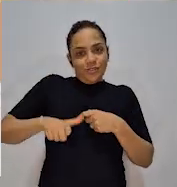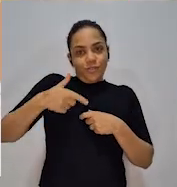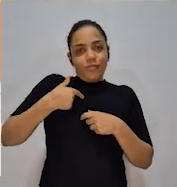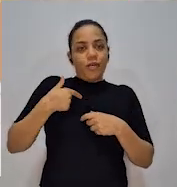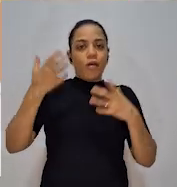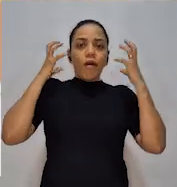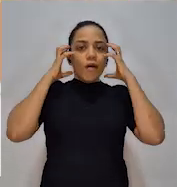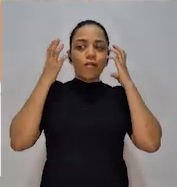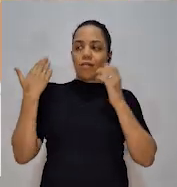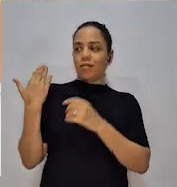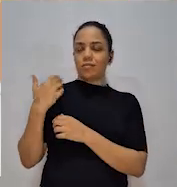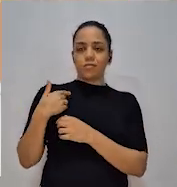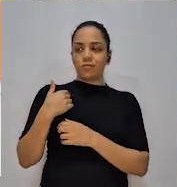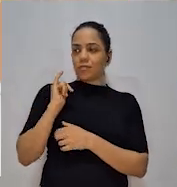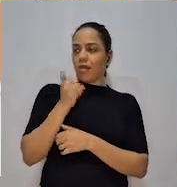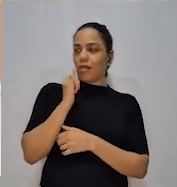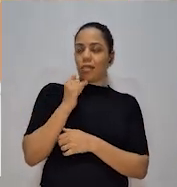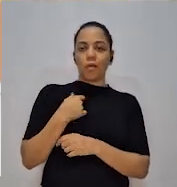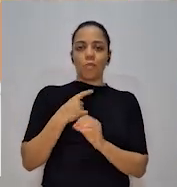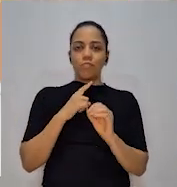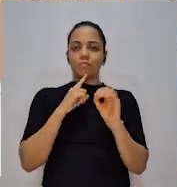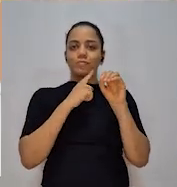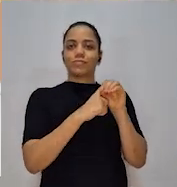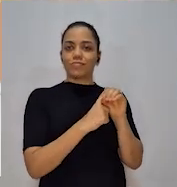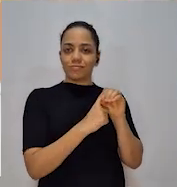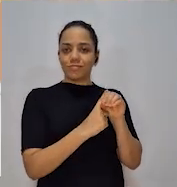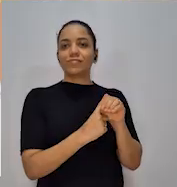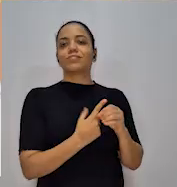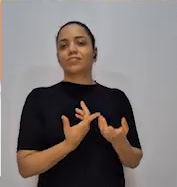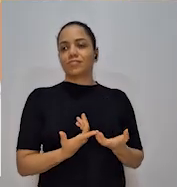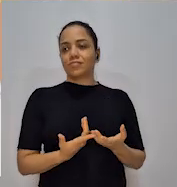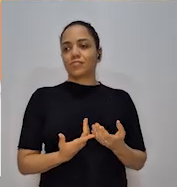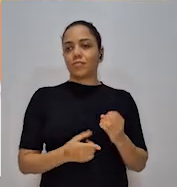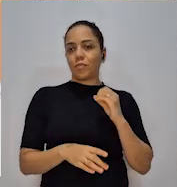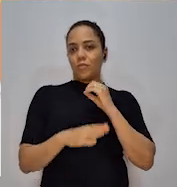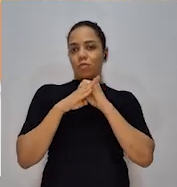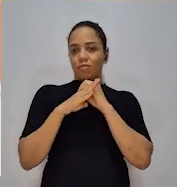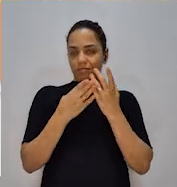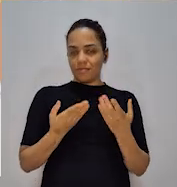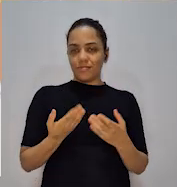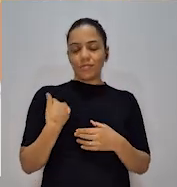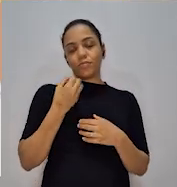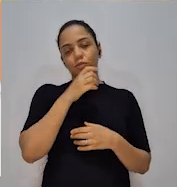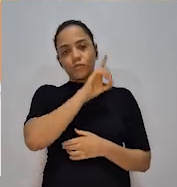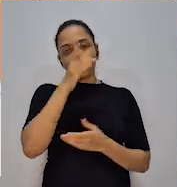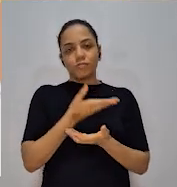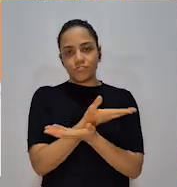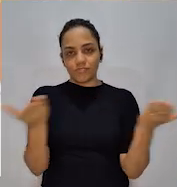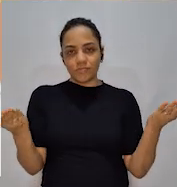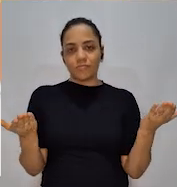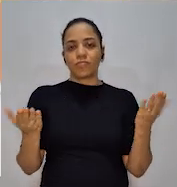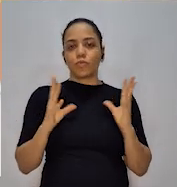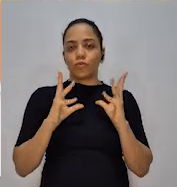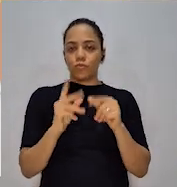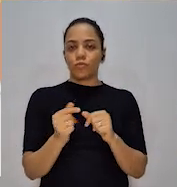áudio estava fechado aqui. É, Bom dia a todos e a todas. Meu nome é